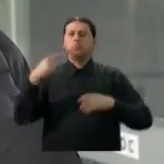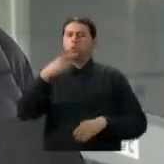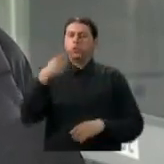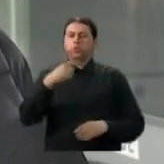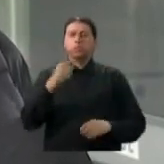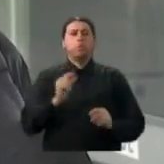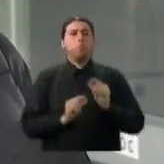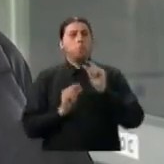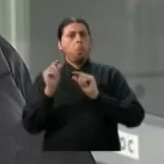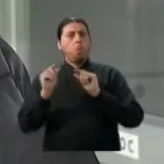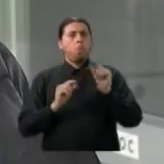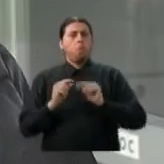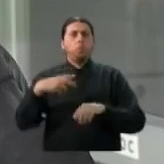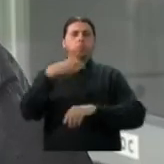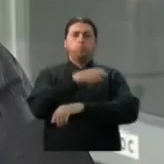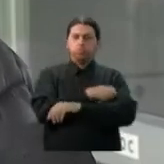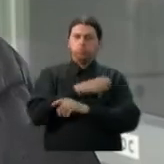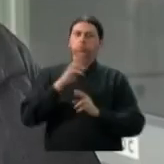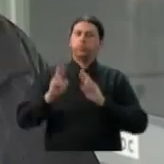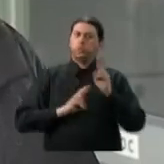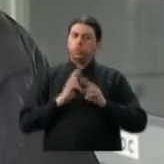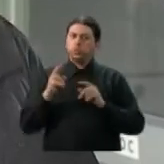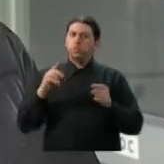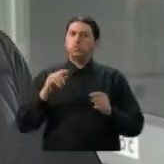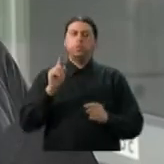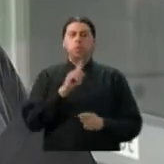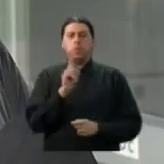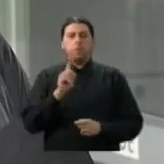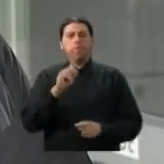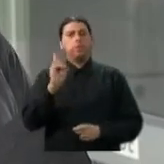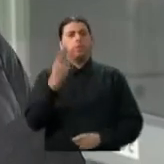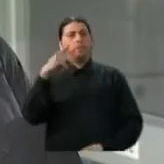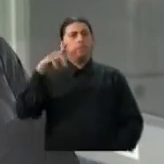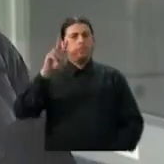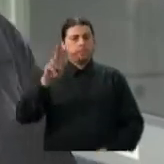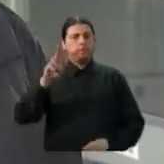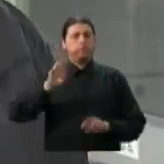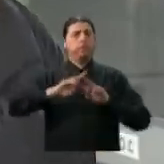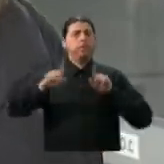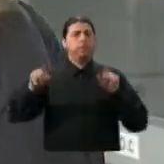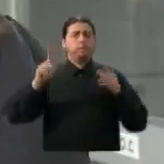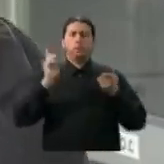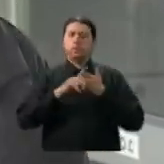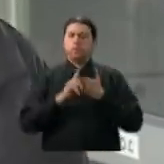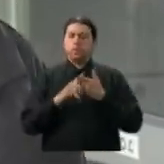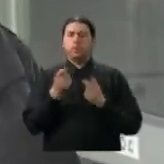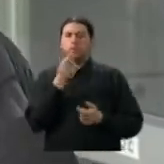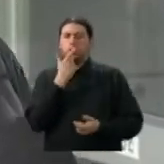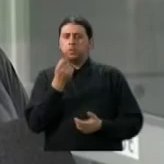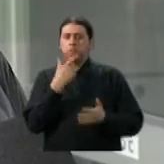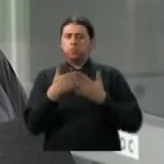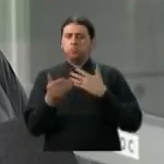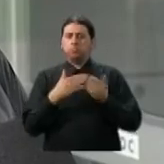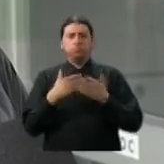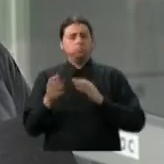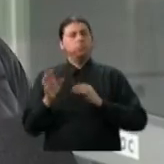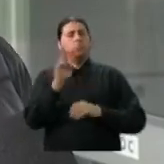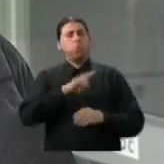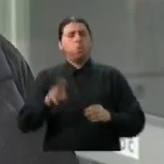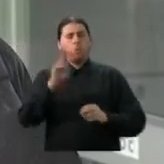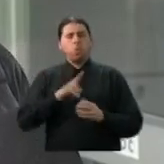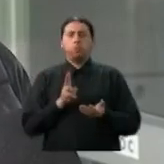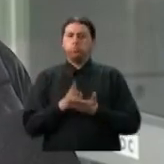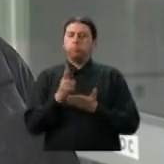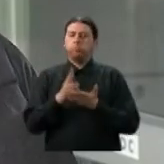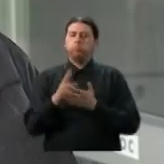relação à vacina, que não é especificamente relacionada ao HPV, porque qualquer medicação que a gente vá utilizar,